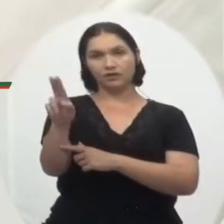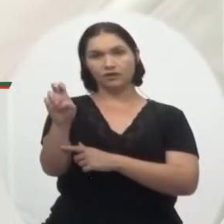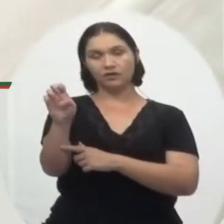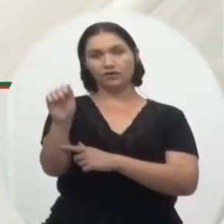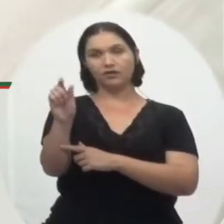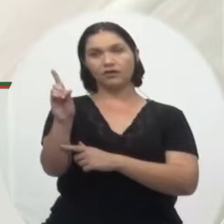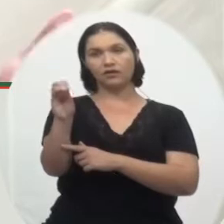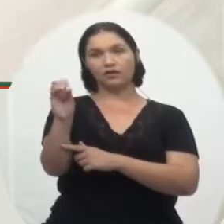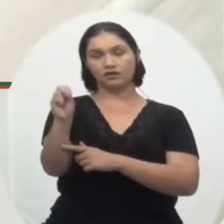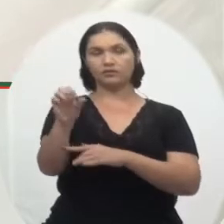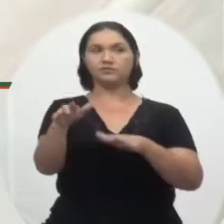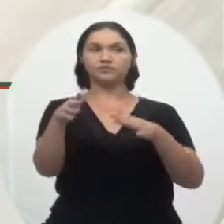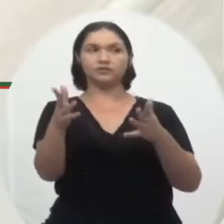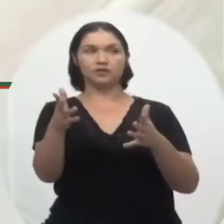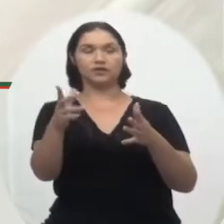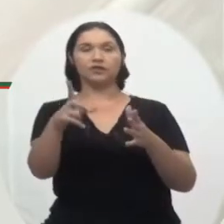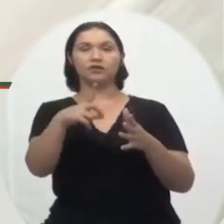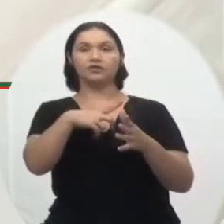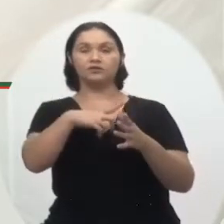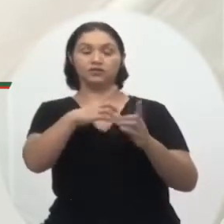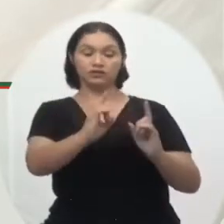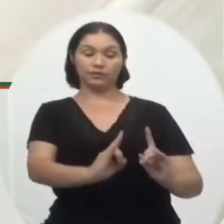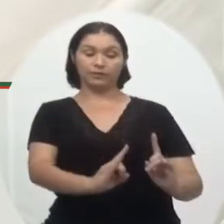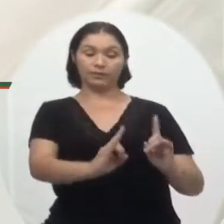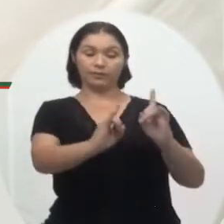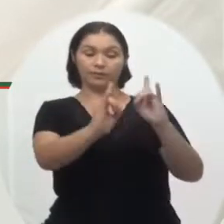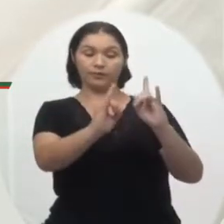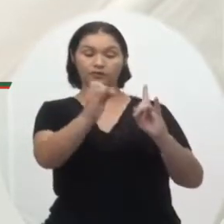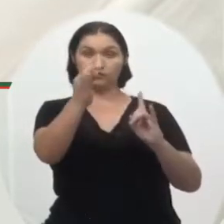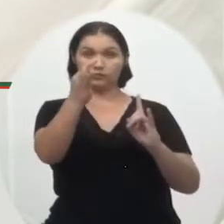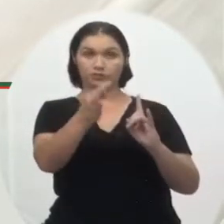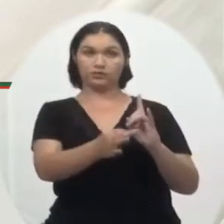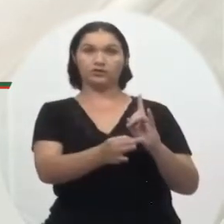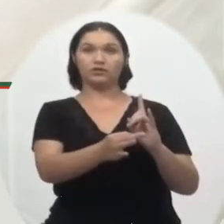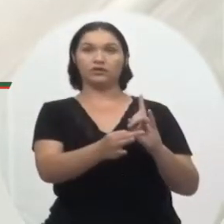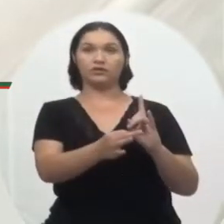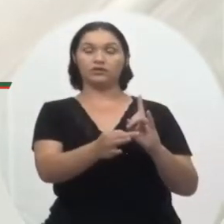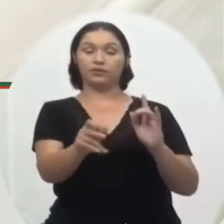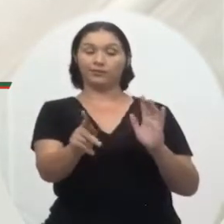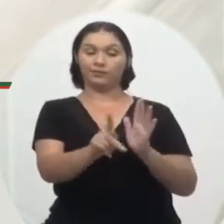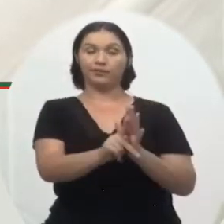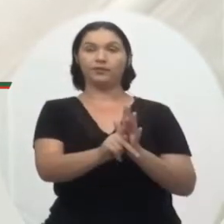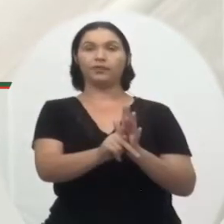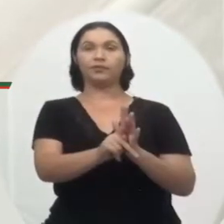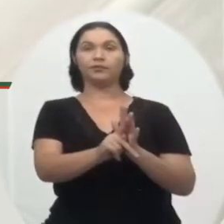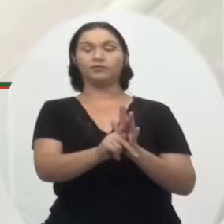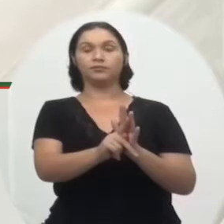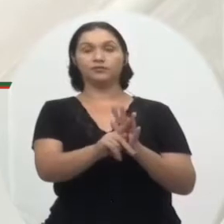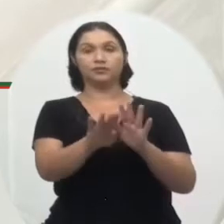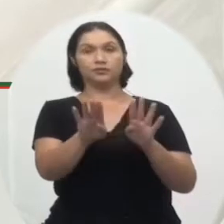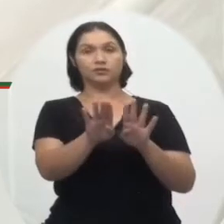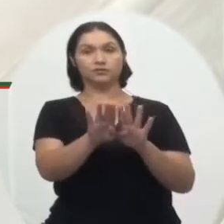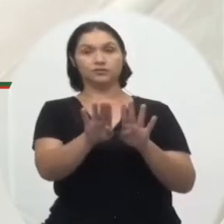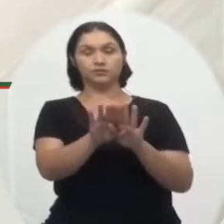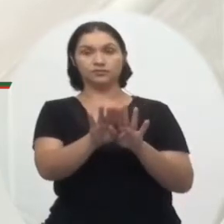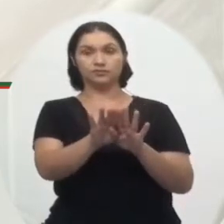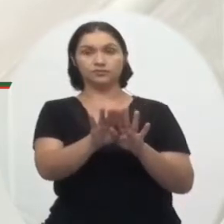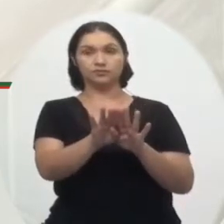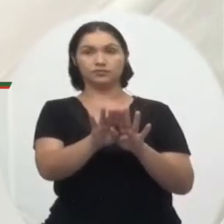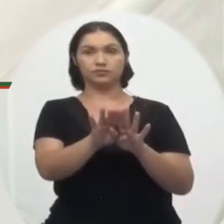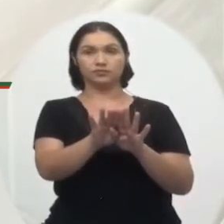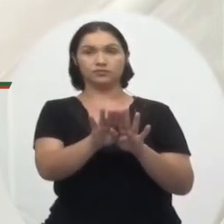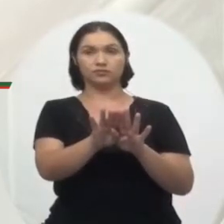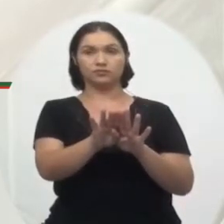entraram requisitos. Por exemplo, o prédio lá no centro é um prédio próprio. Ele precisa ter uma otimização e